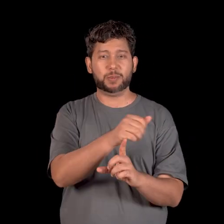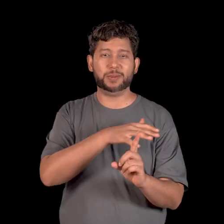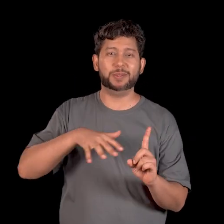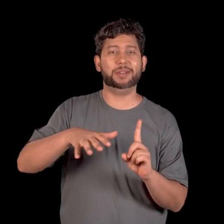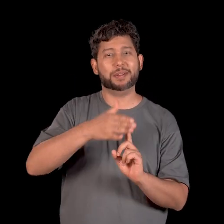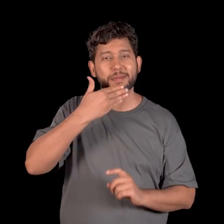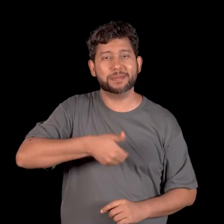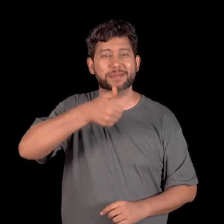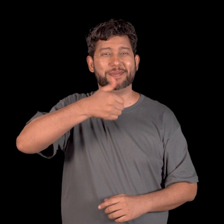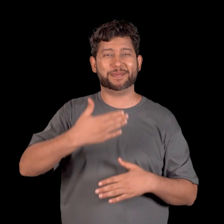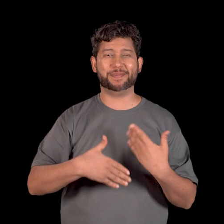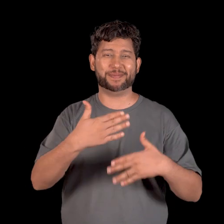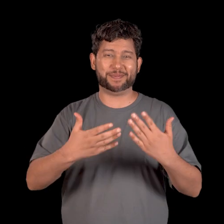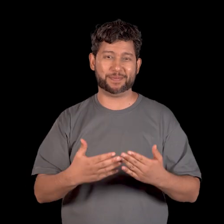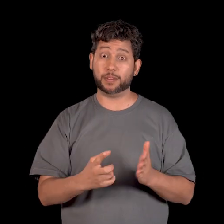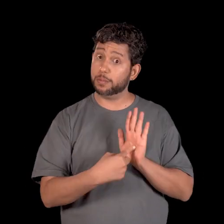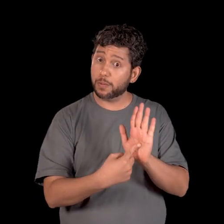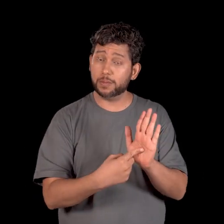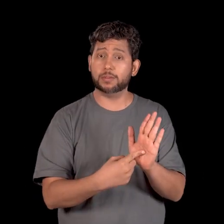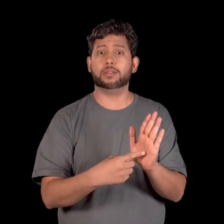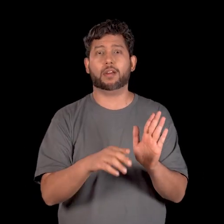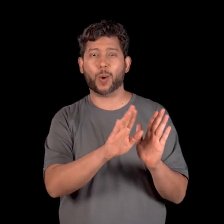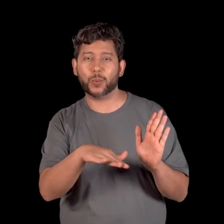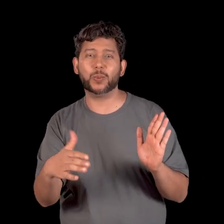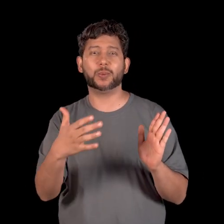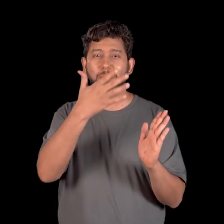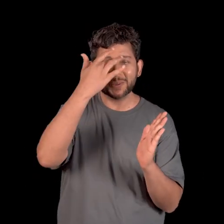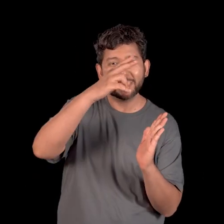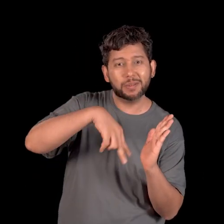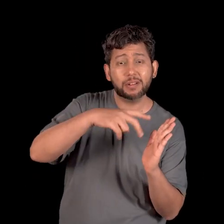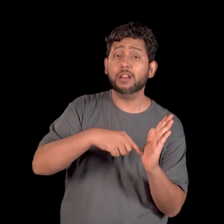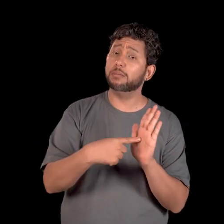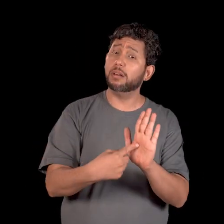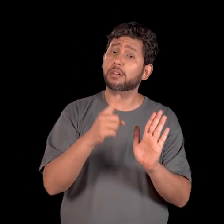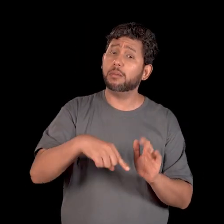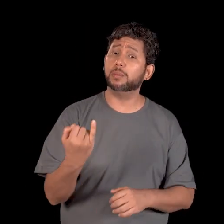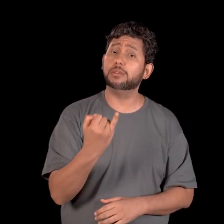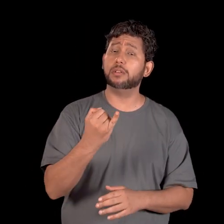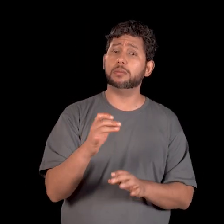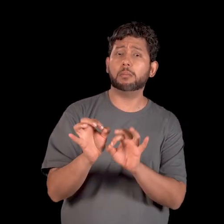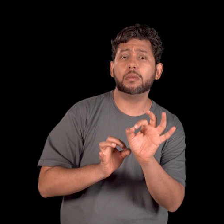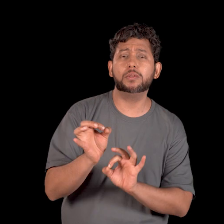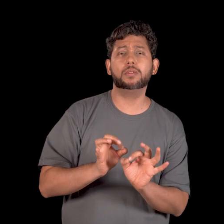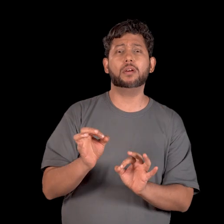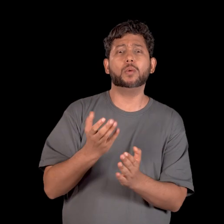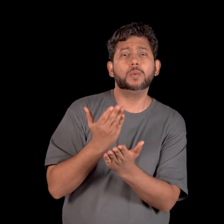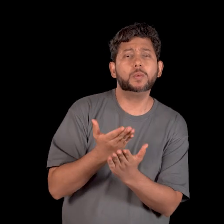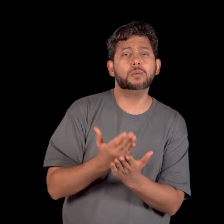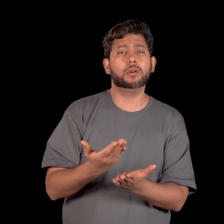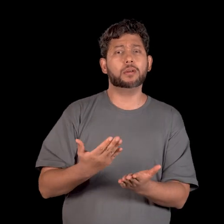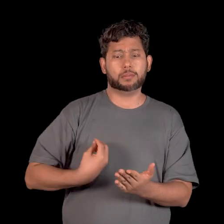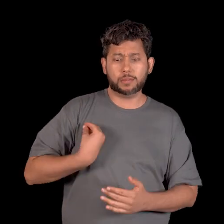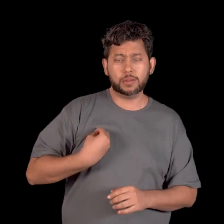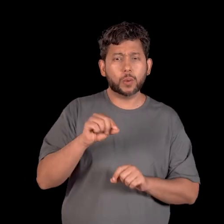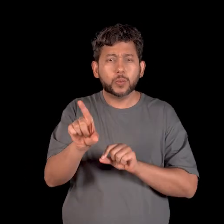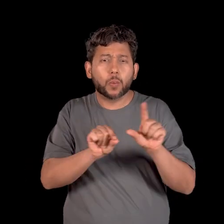aos interesses da comunidade que os cerca. Assim, mostramos aos alunos e leitores como é importante planejar, estudar e,